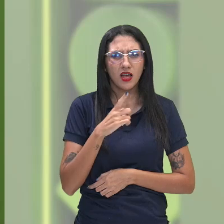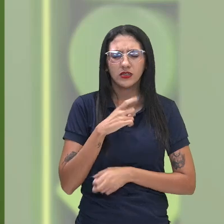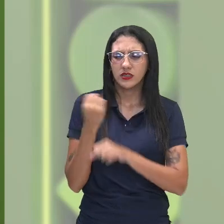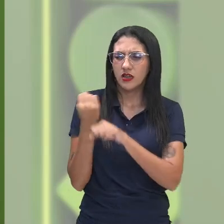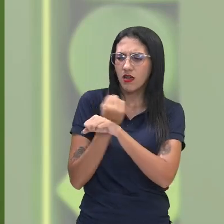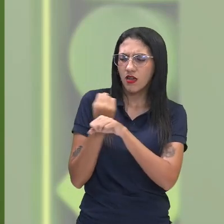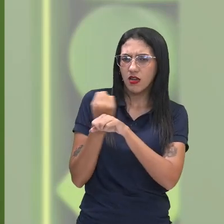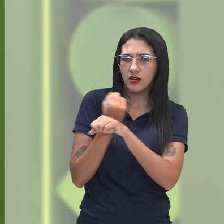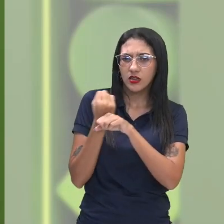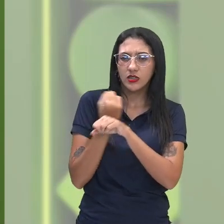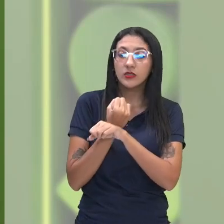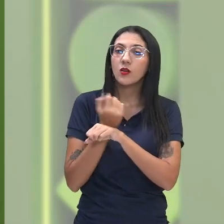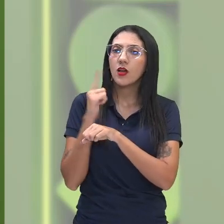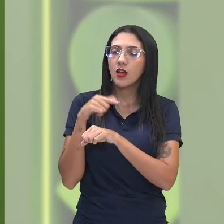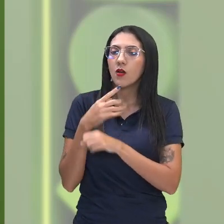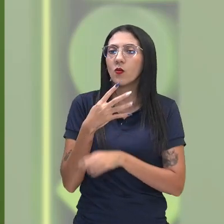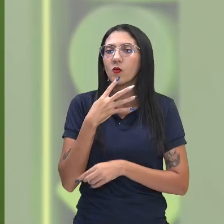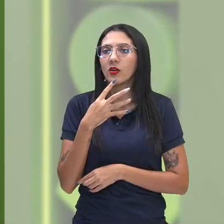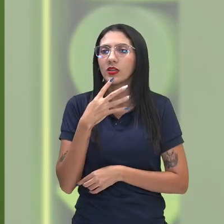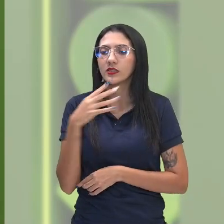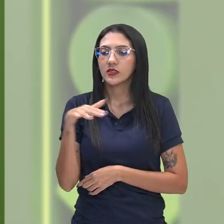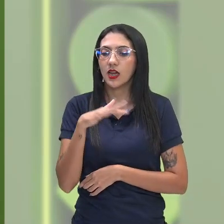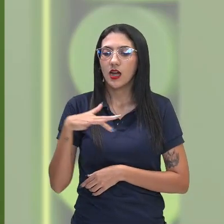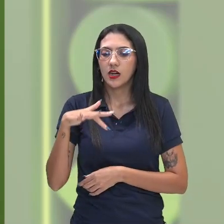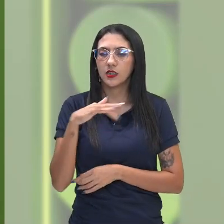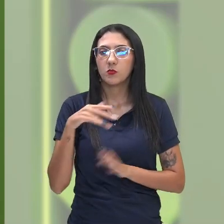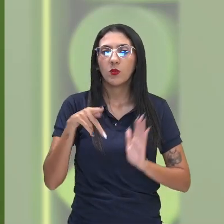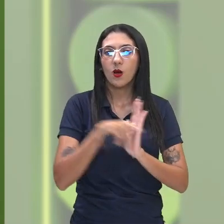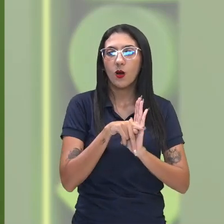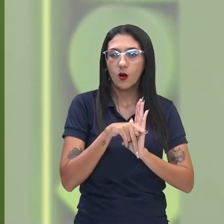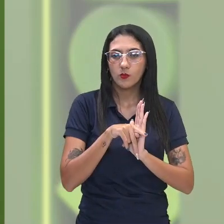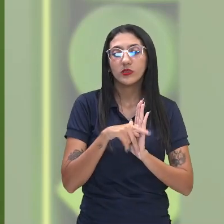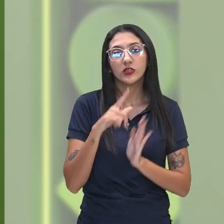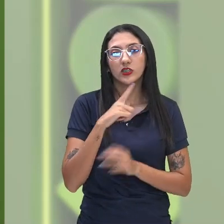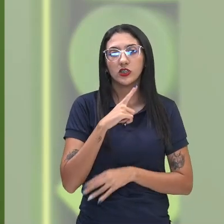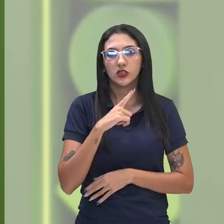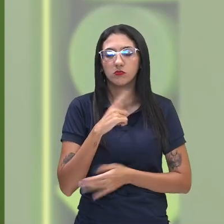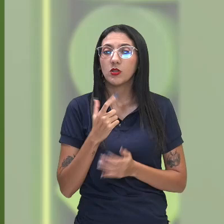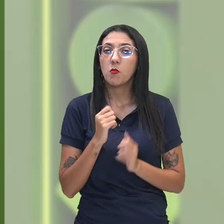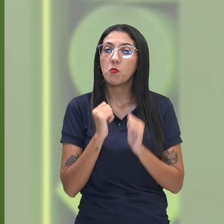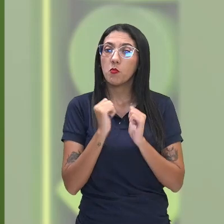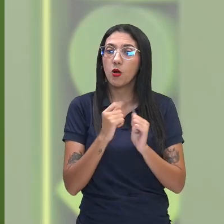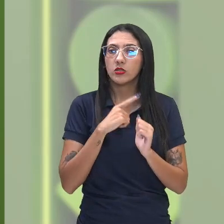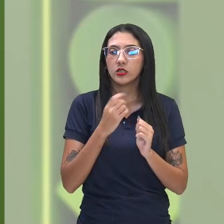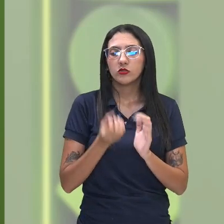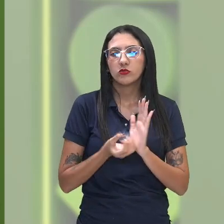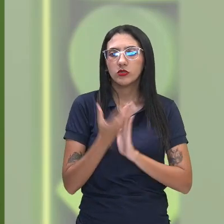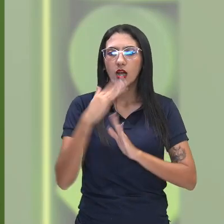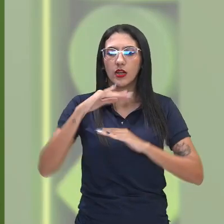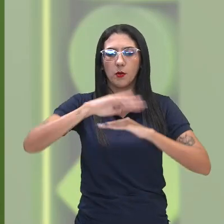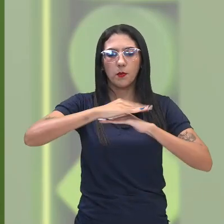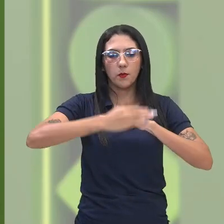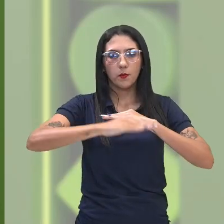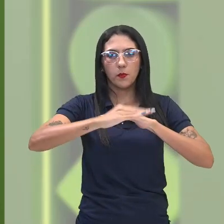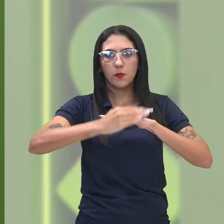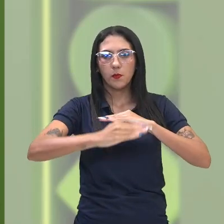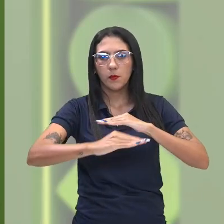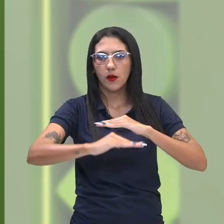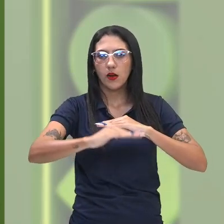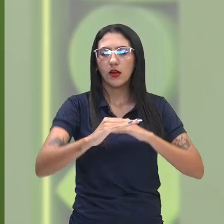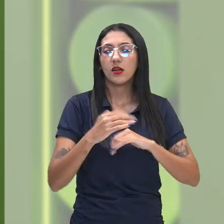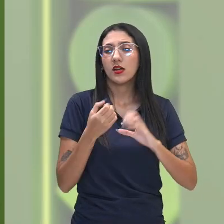era conhecida ali como uma região vulcânica, né? Então pôde formar o relevo, trazer algumas características para